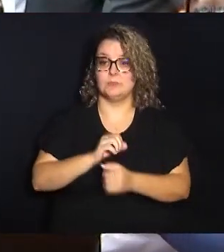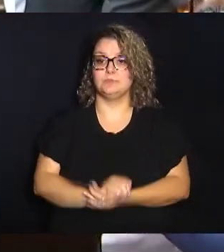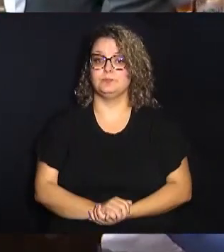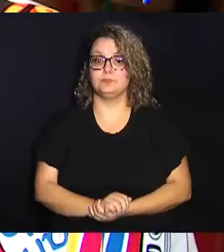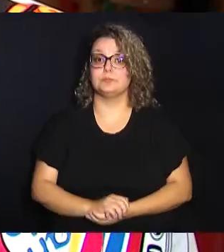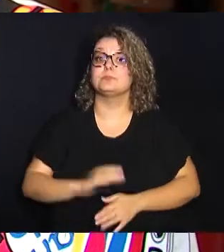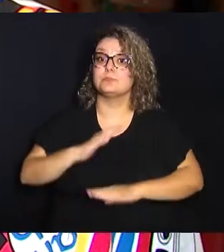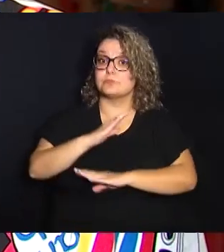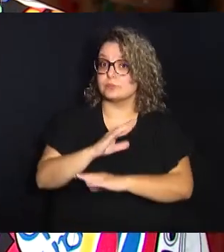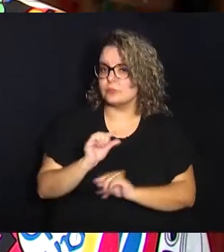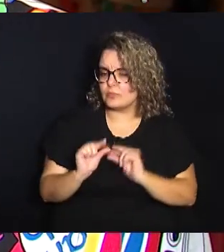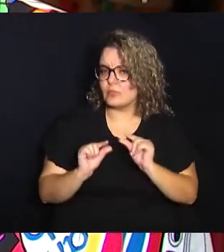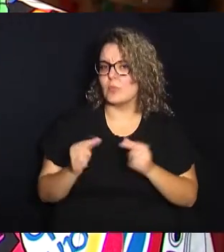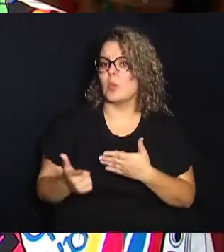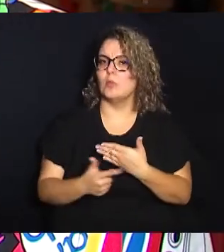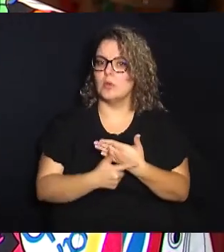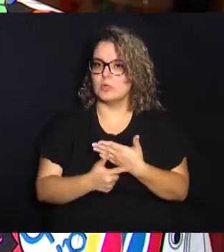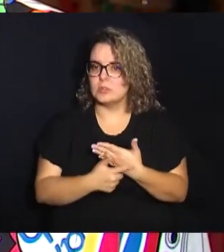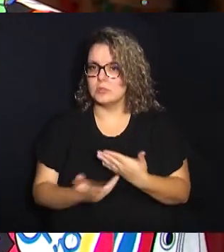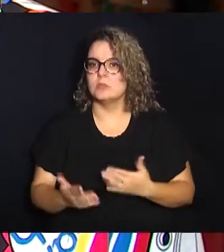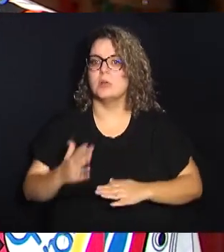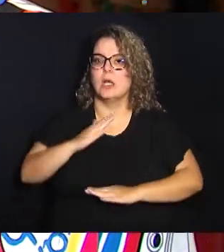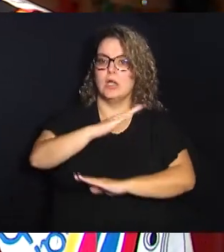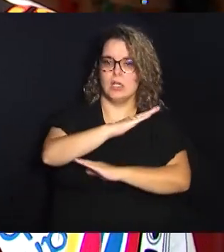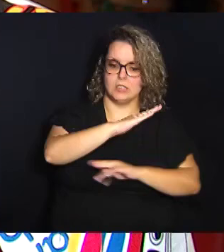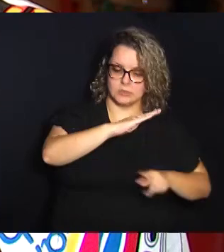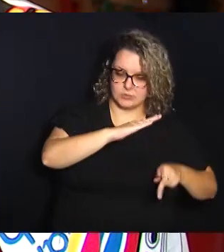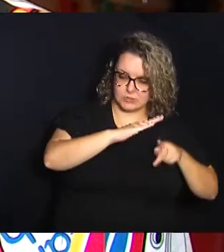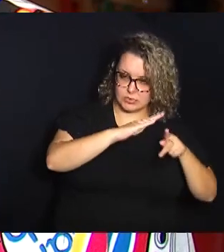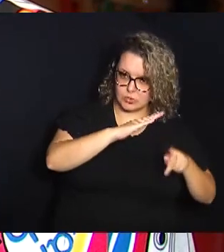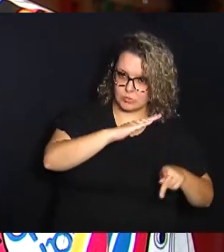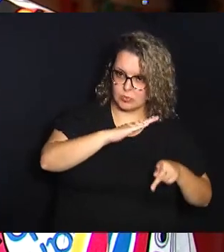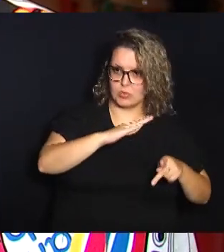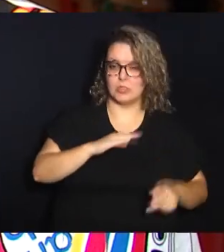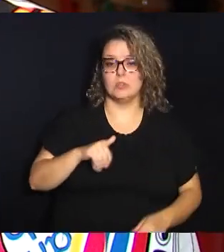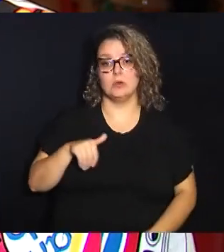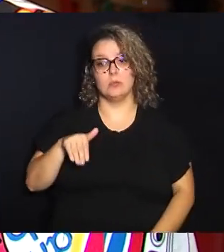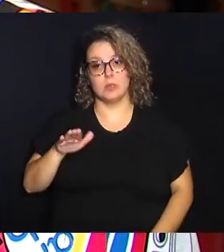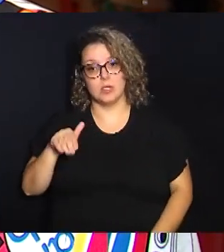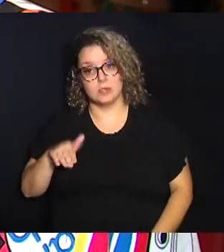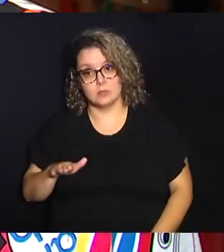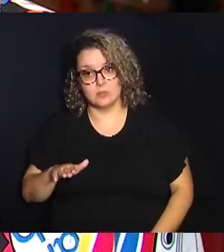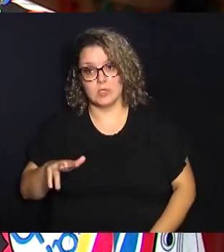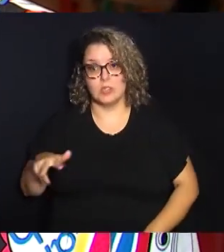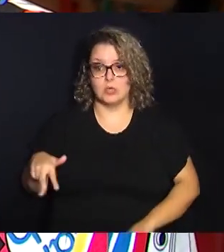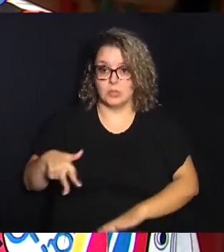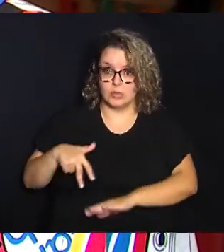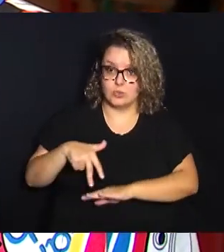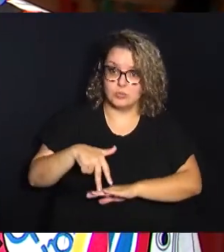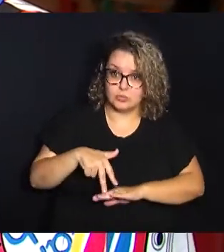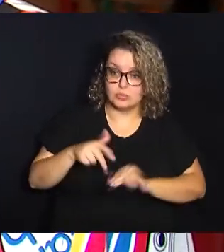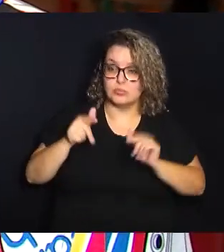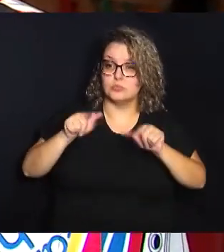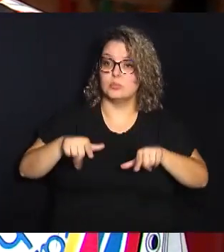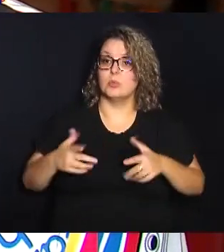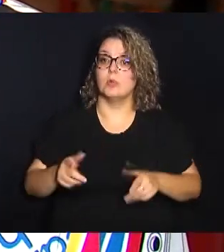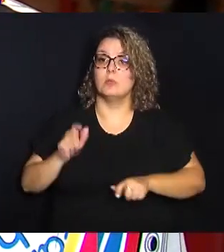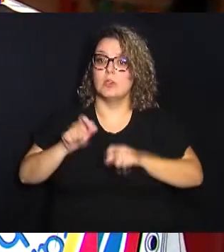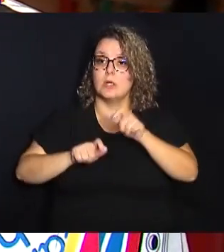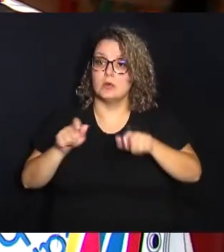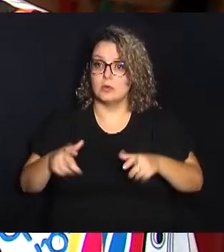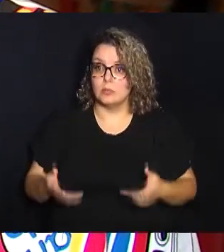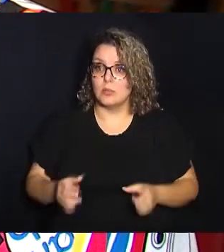deste ano. E a Câmara, ela tem um pouco desse papel, a Casa do Povo, né? Então, cada vez mais a gente está ocupando